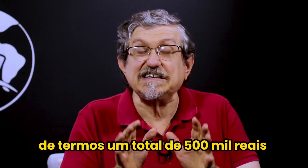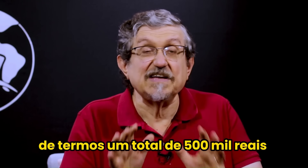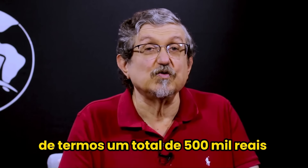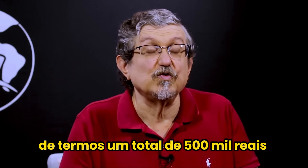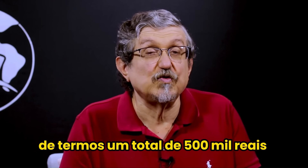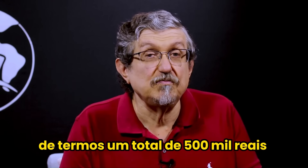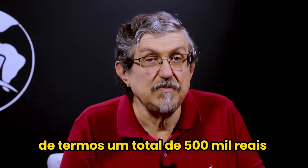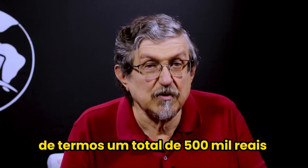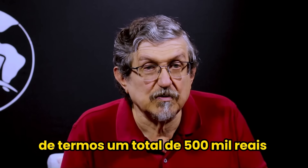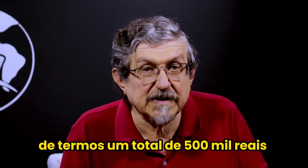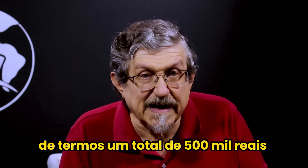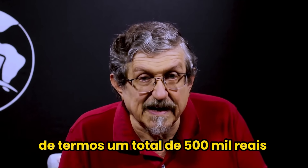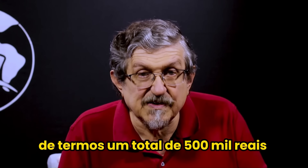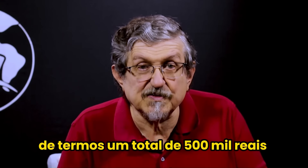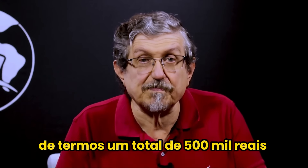de